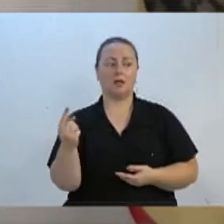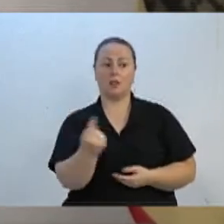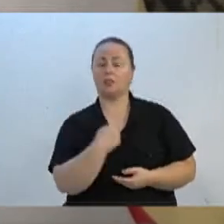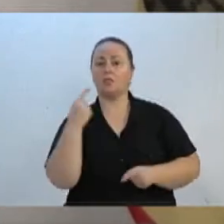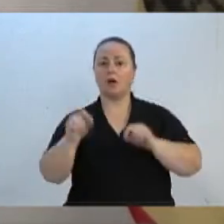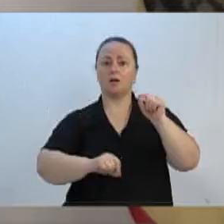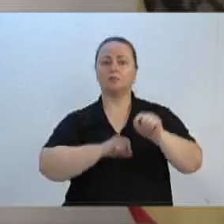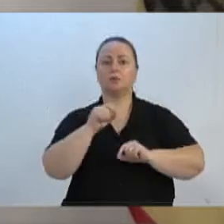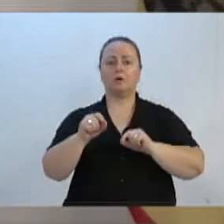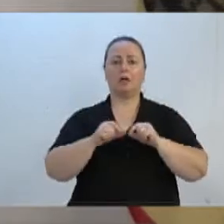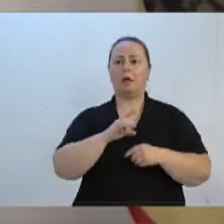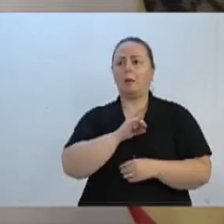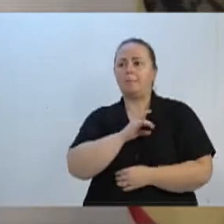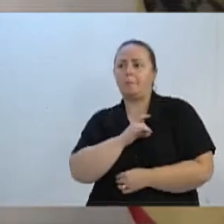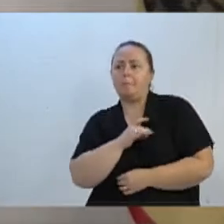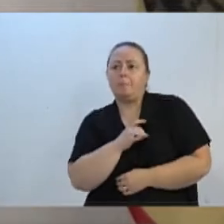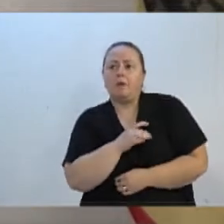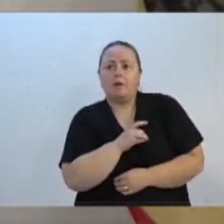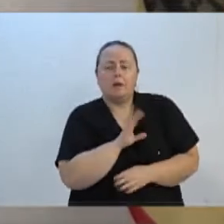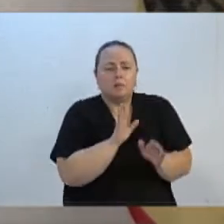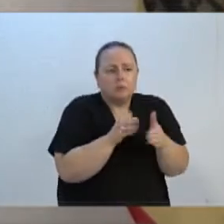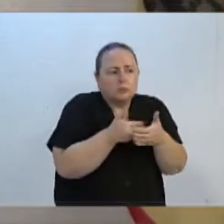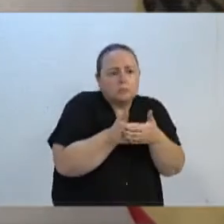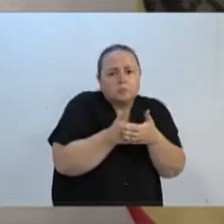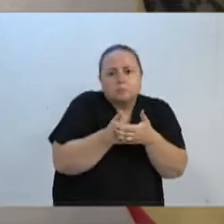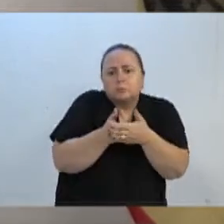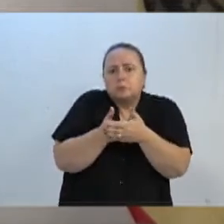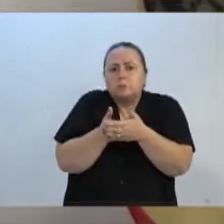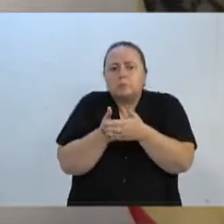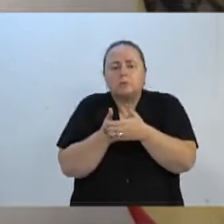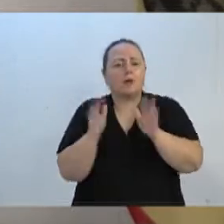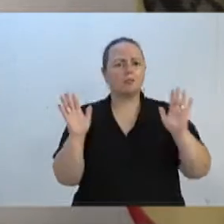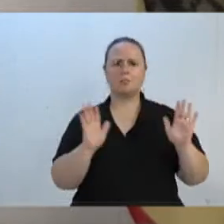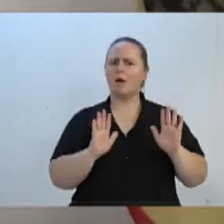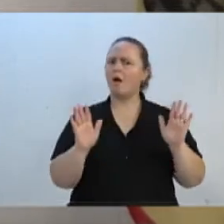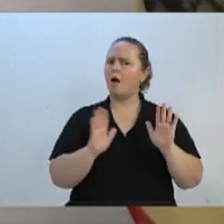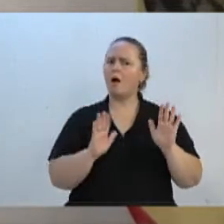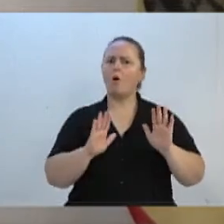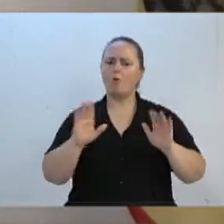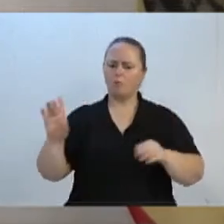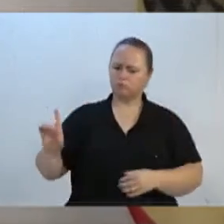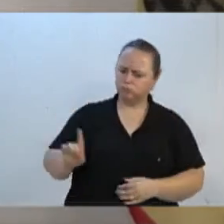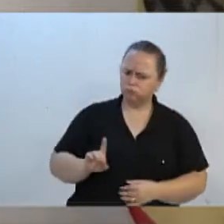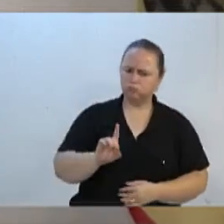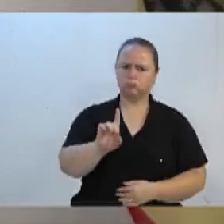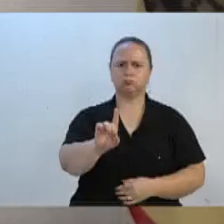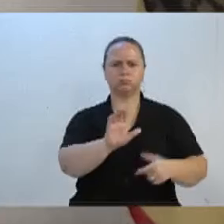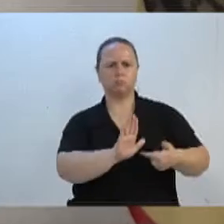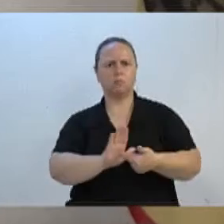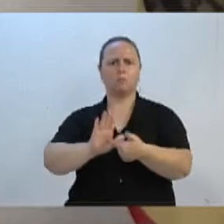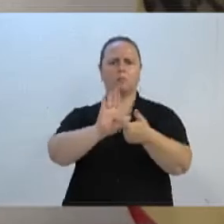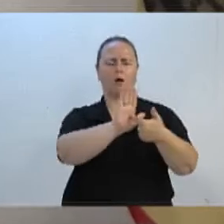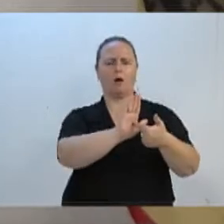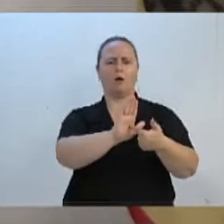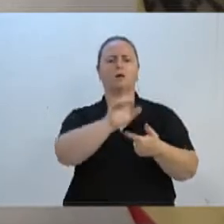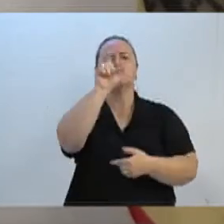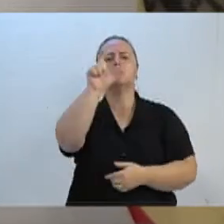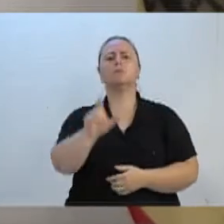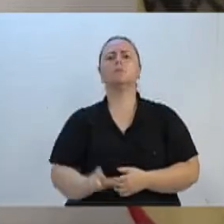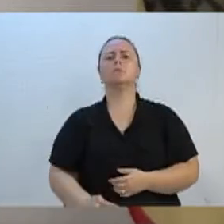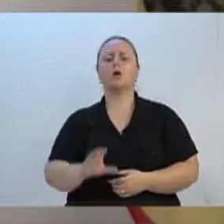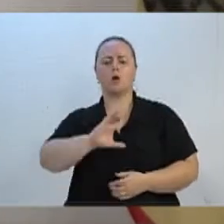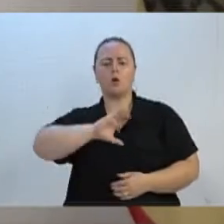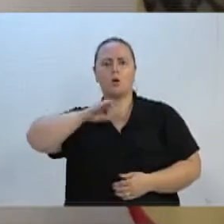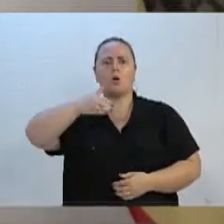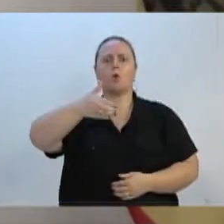responsabilidade, não tem que se esconder por trás da CCJ. Traz aqui para ver quem pensa e tem coragem de dizer o